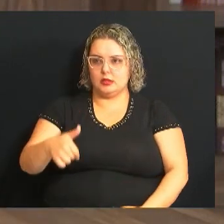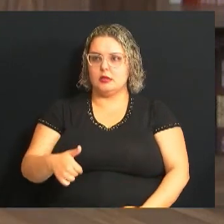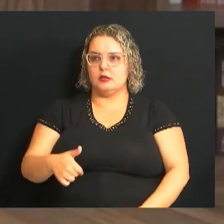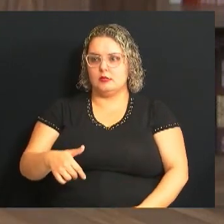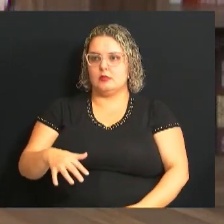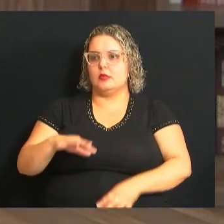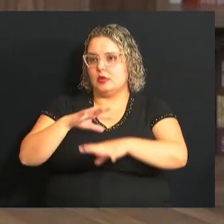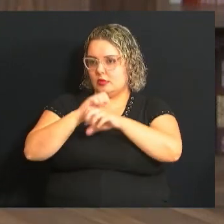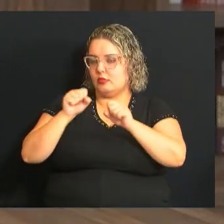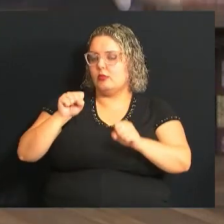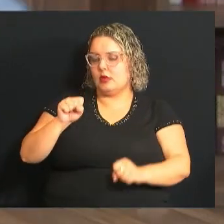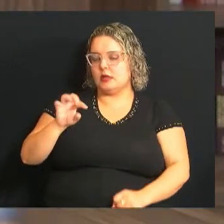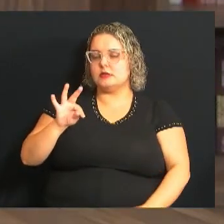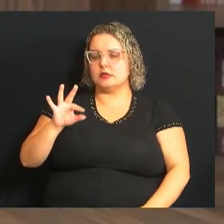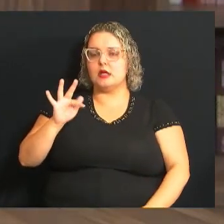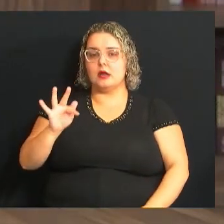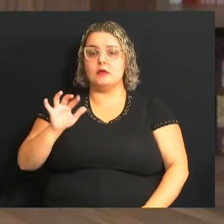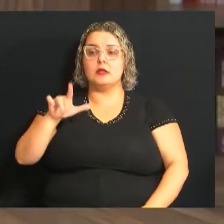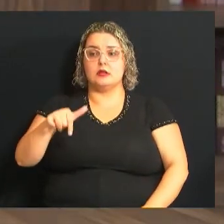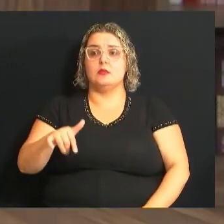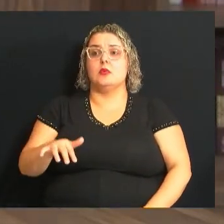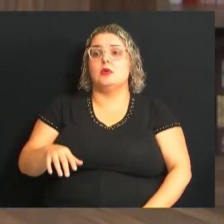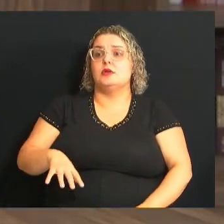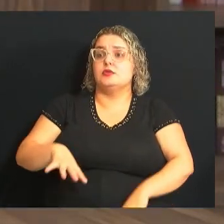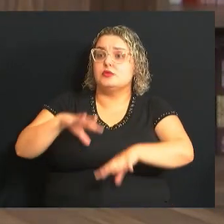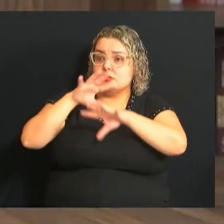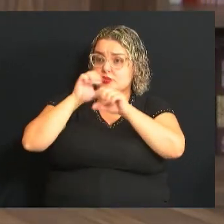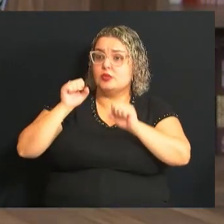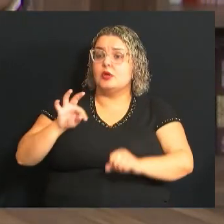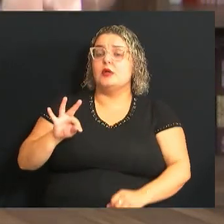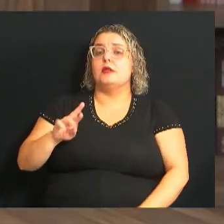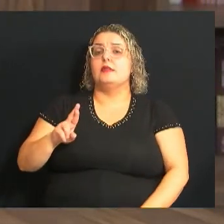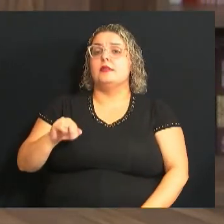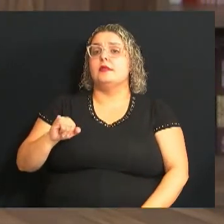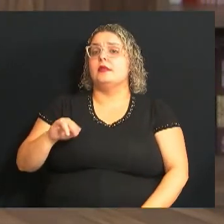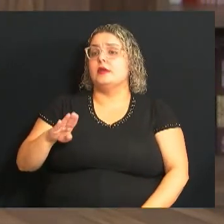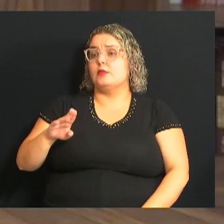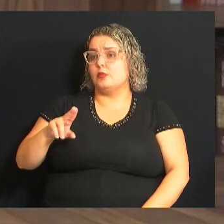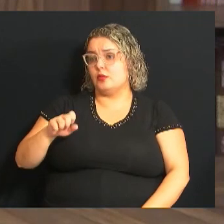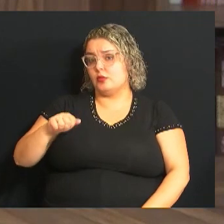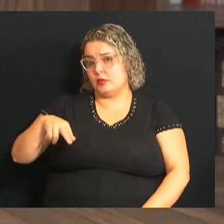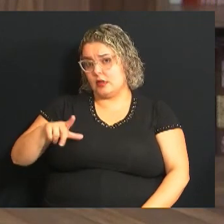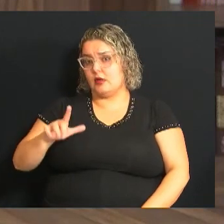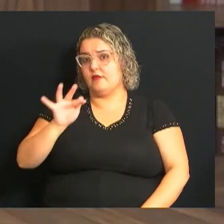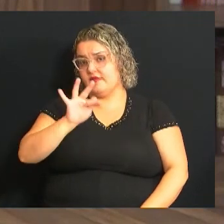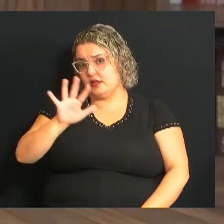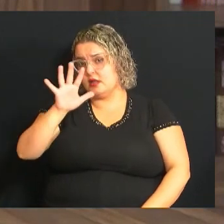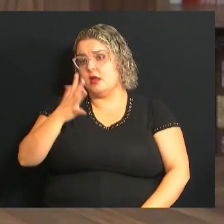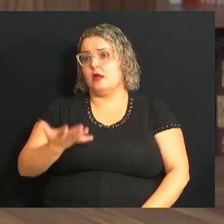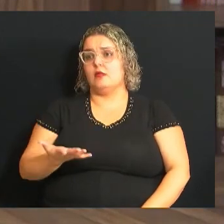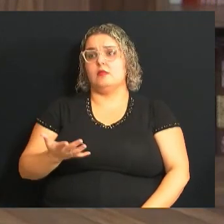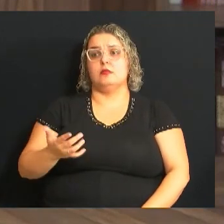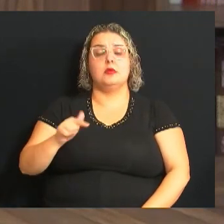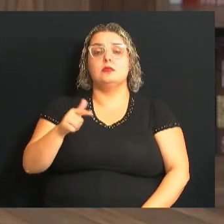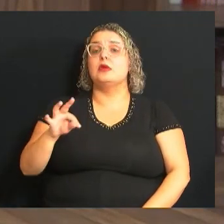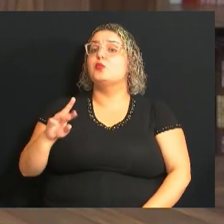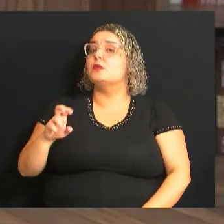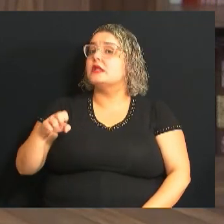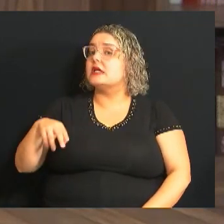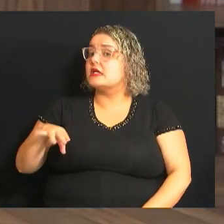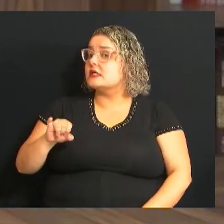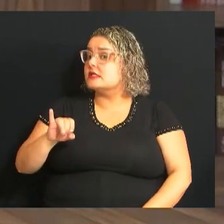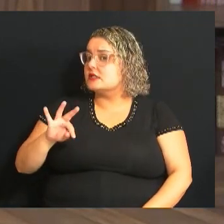de Justiça, depois do Supremo Tribunal Federal. Ainda não teve o trânsito em julgado, que a gente entende ainda que vai haver alguma